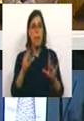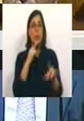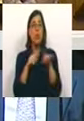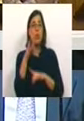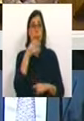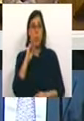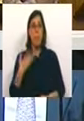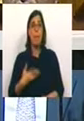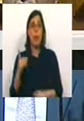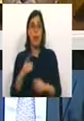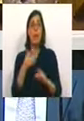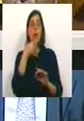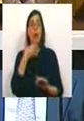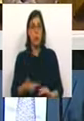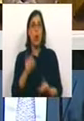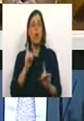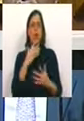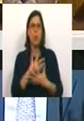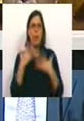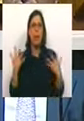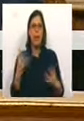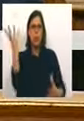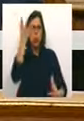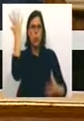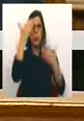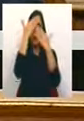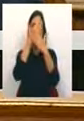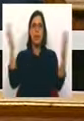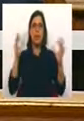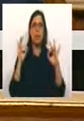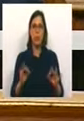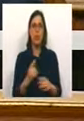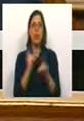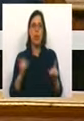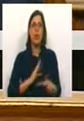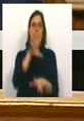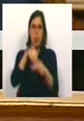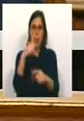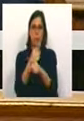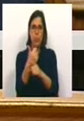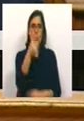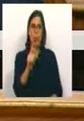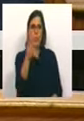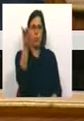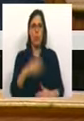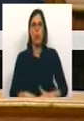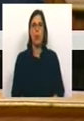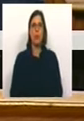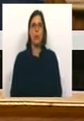deputados do PSD são dotados de uma profunda cultura democrática e por isso incluímos também o Bloco de Esquerda na